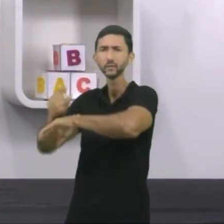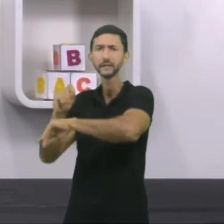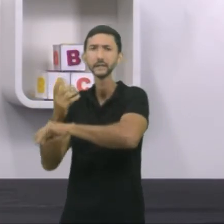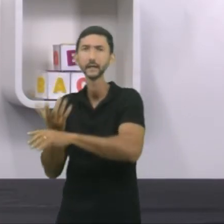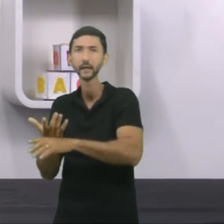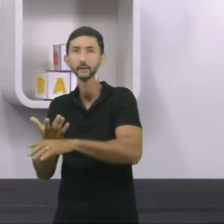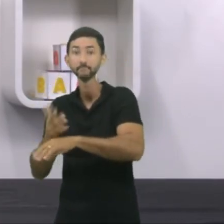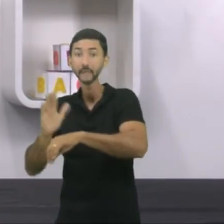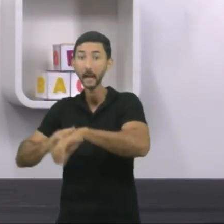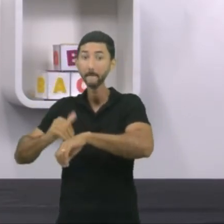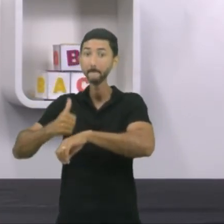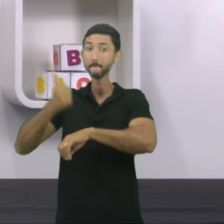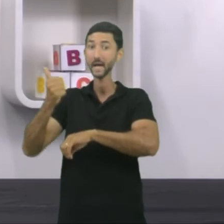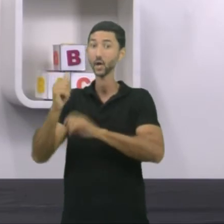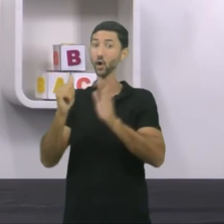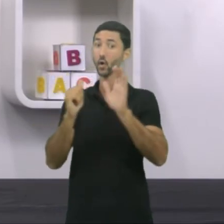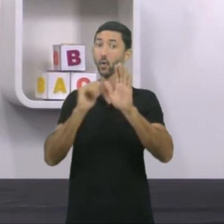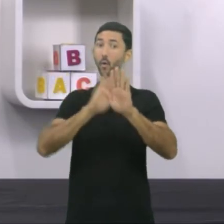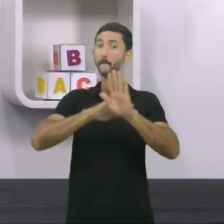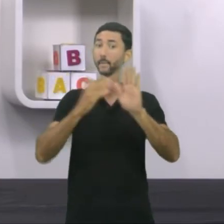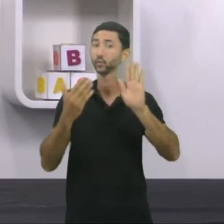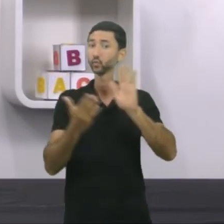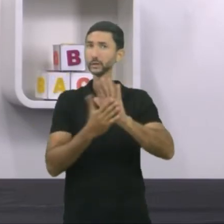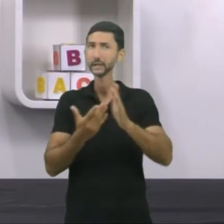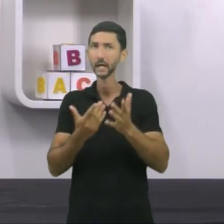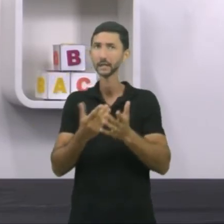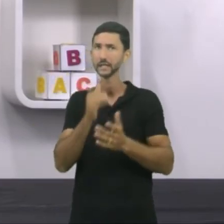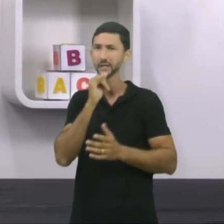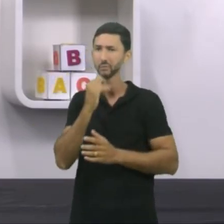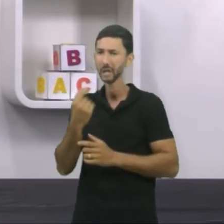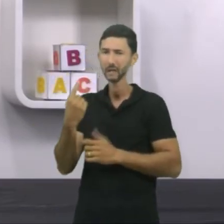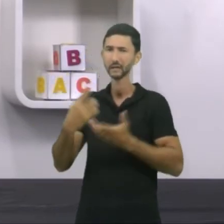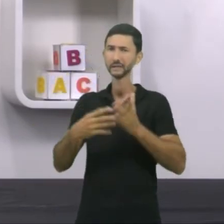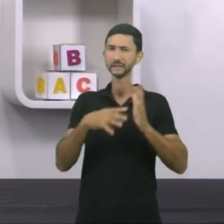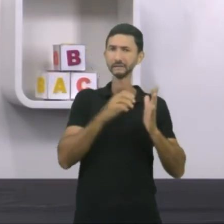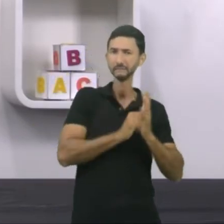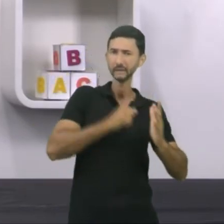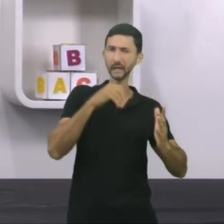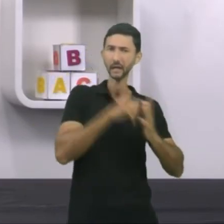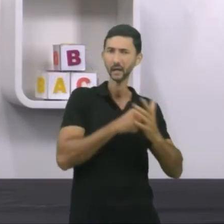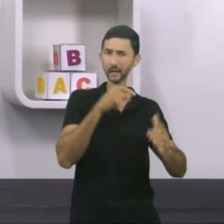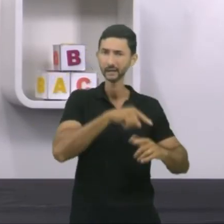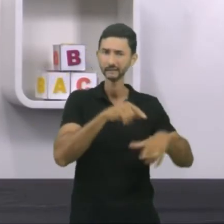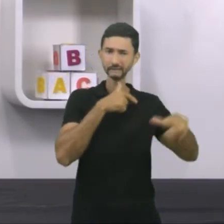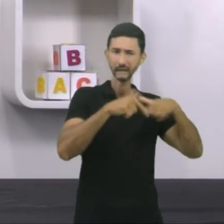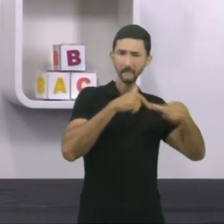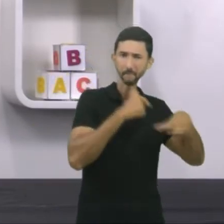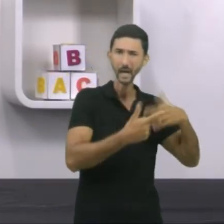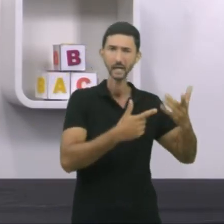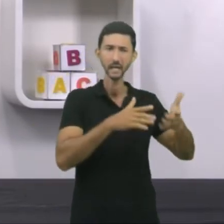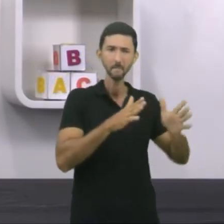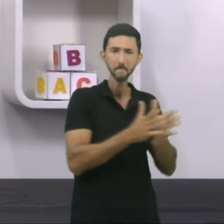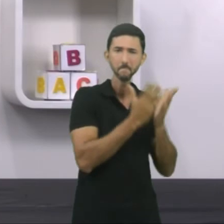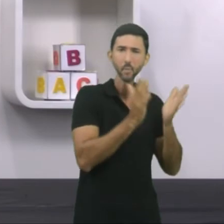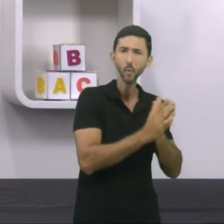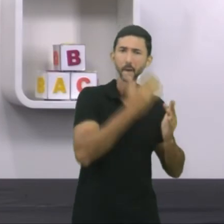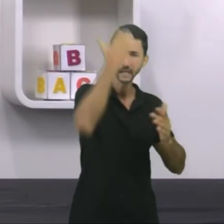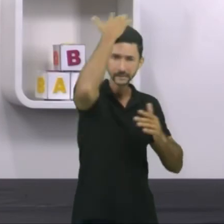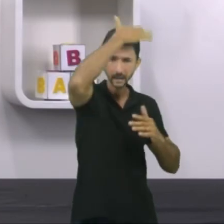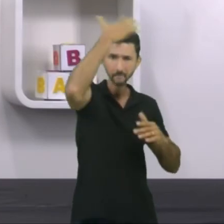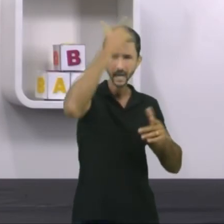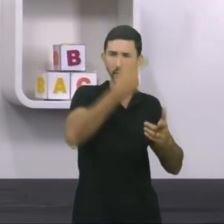Querem melhores oportunidades. Não querem a exploração que é no México. Não querem a pobreza que é no